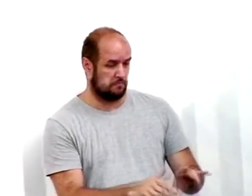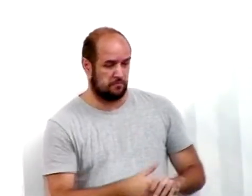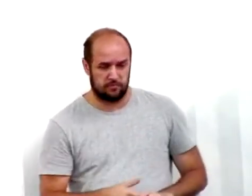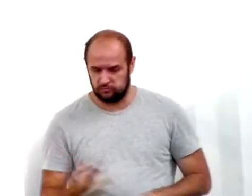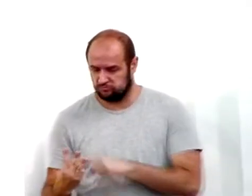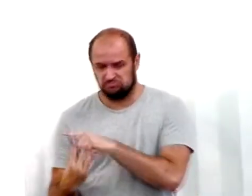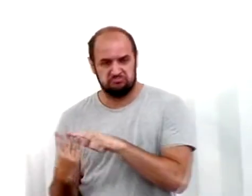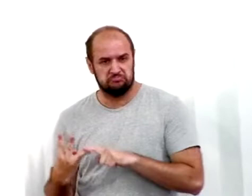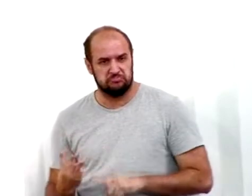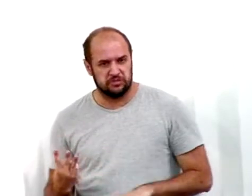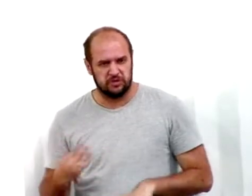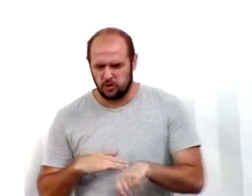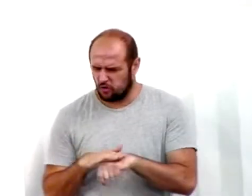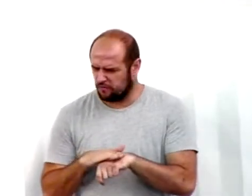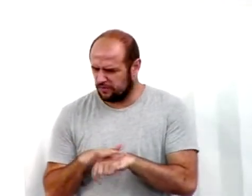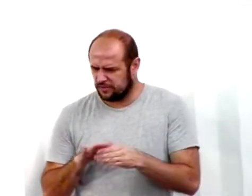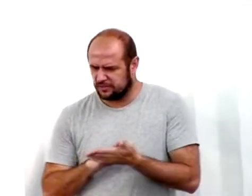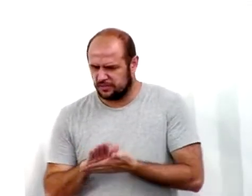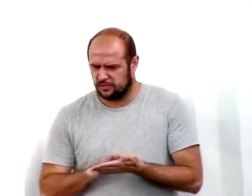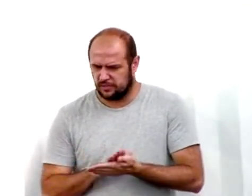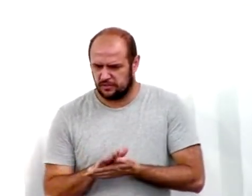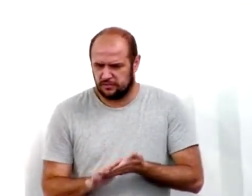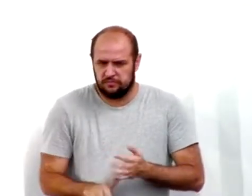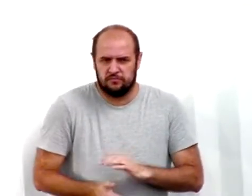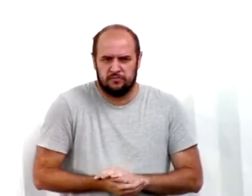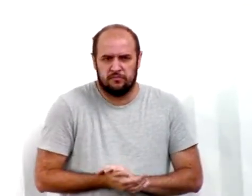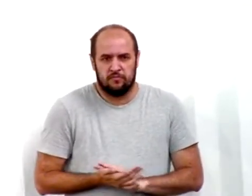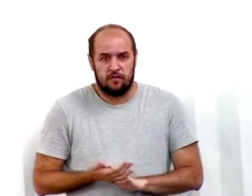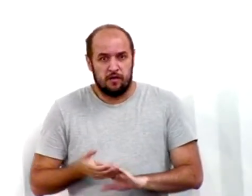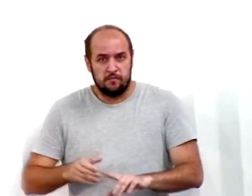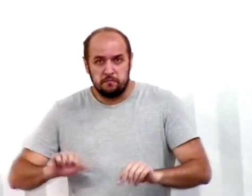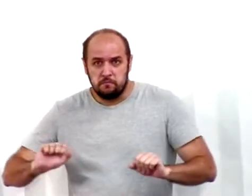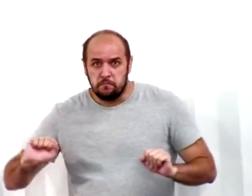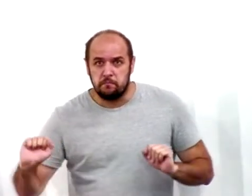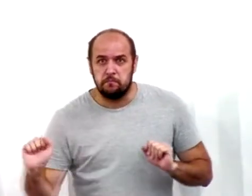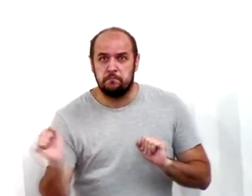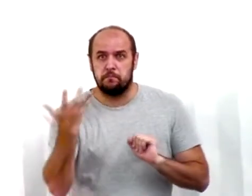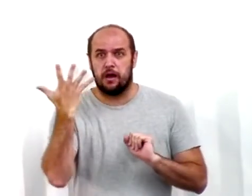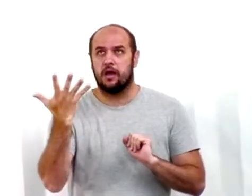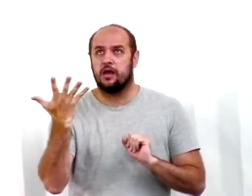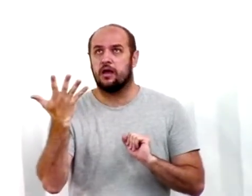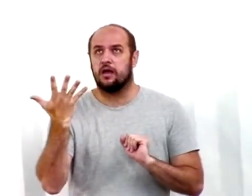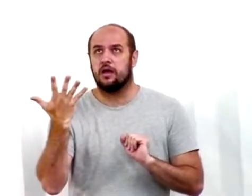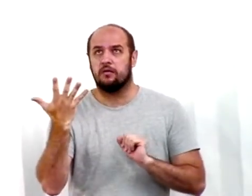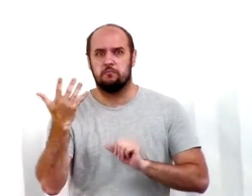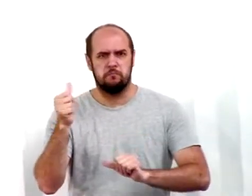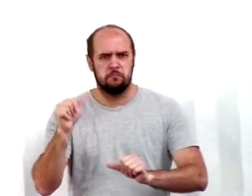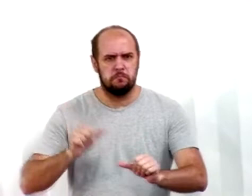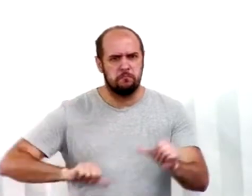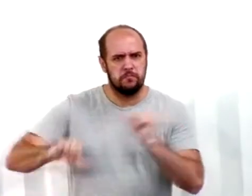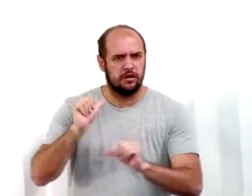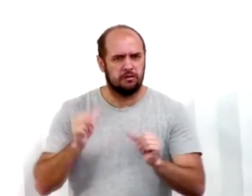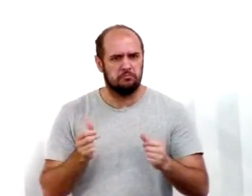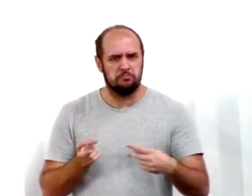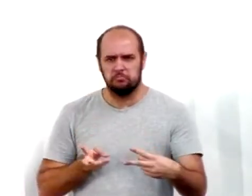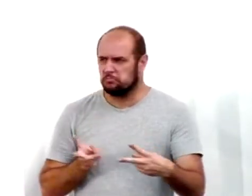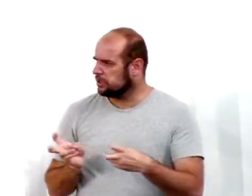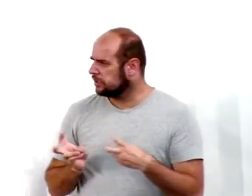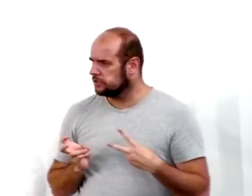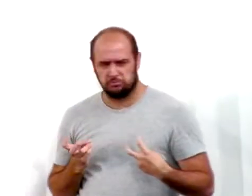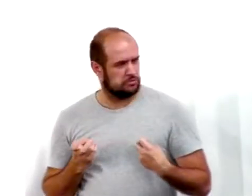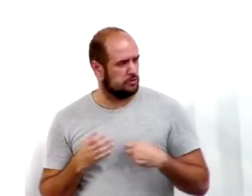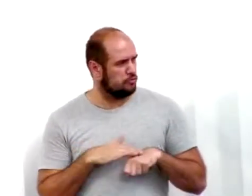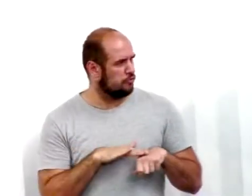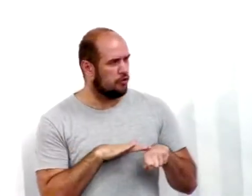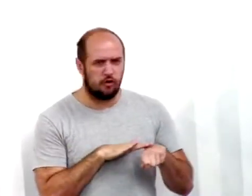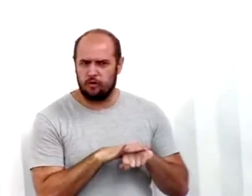não conversavam, e de repente algo aconteceu, e eles começaram a perceber que eles não tinham mais convivência uns com